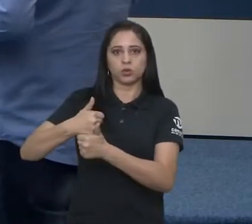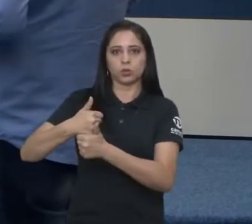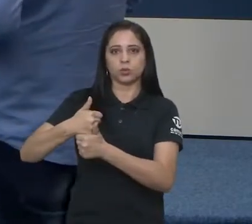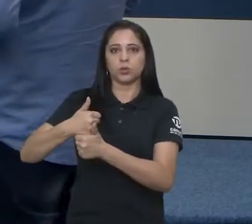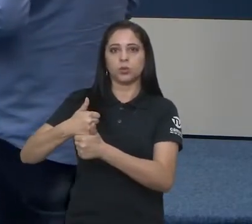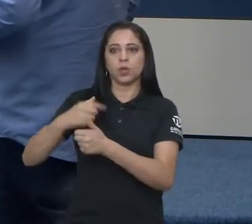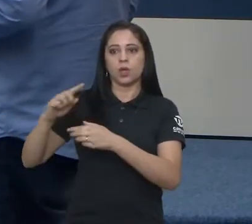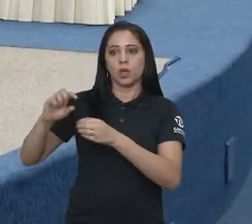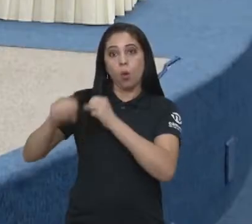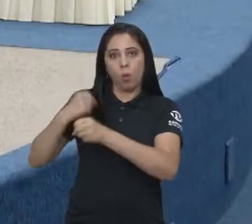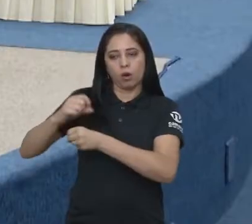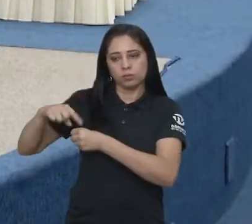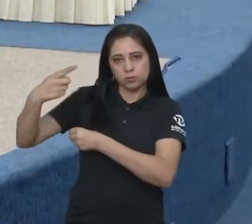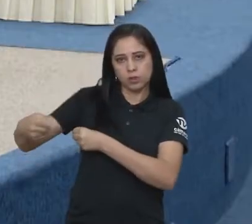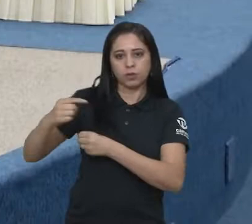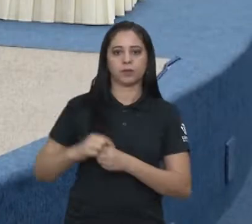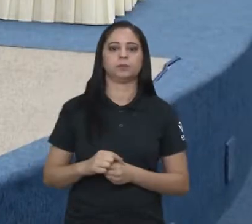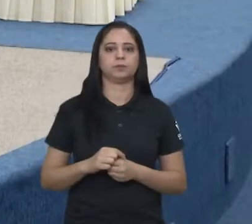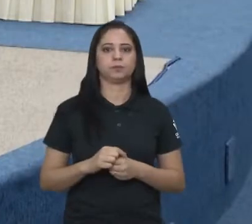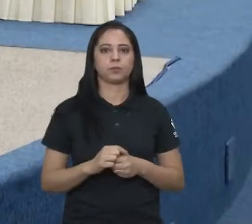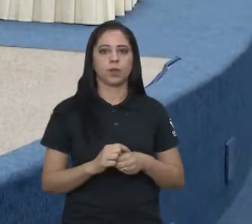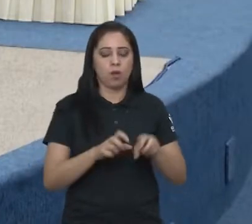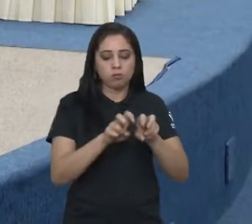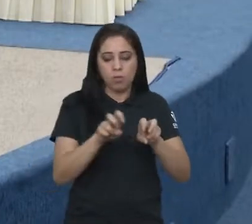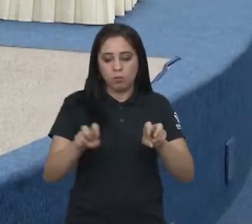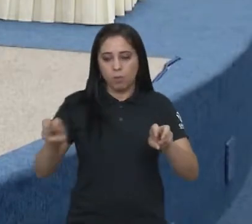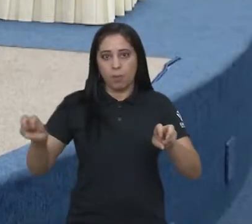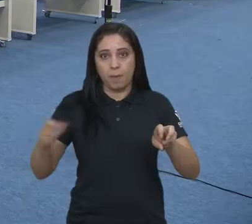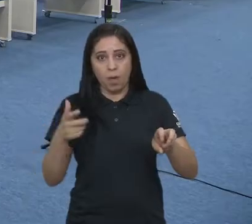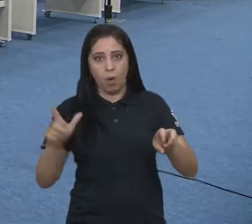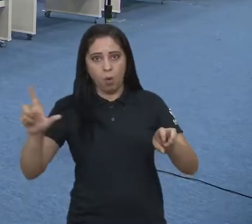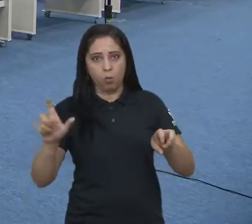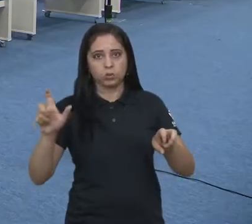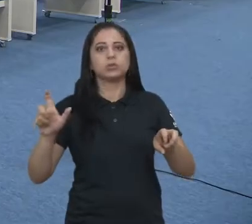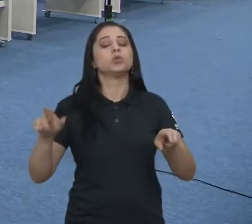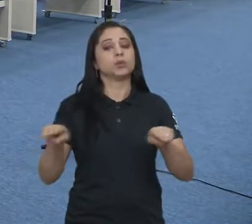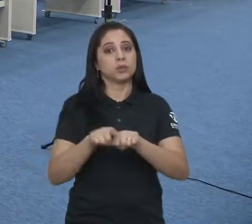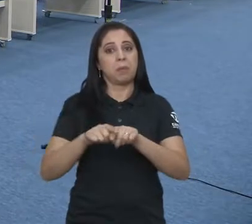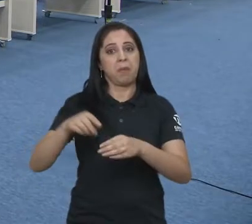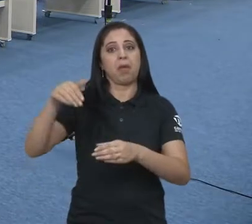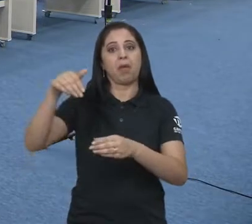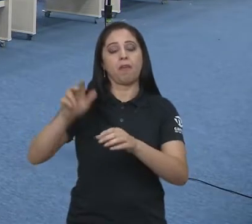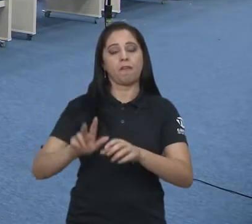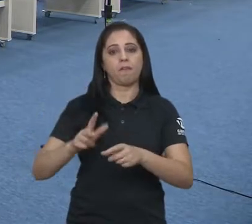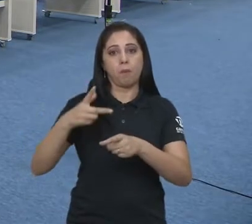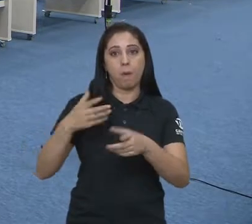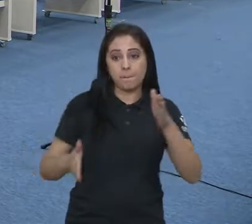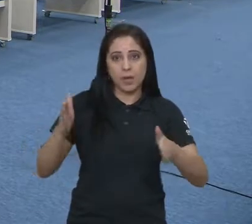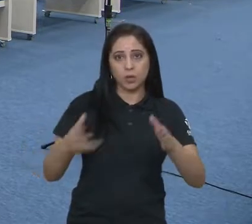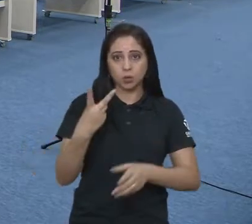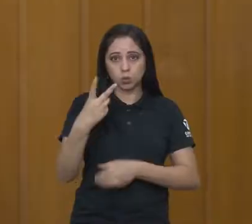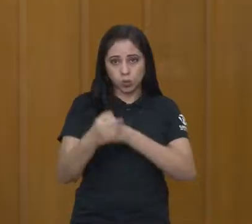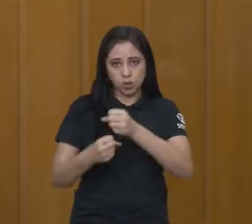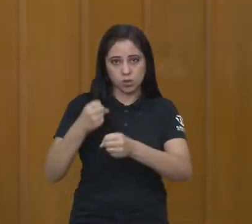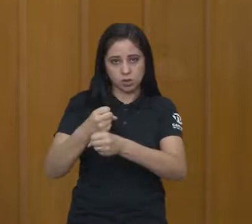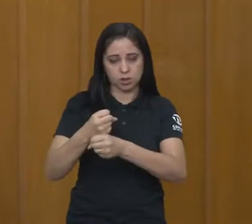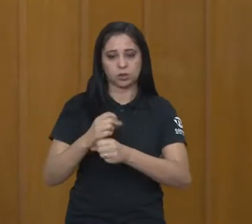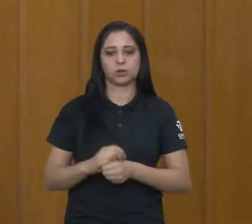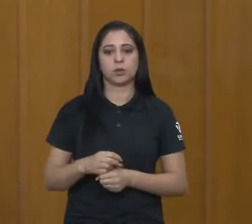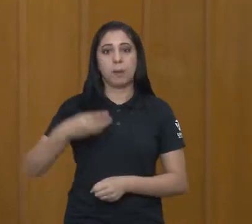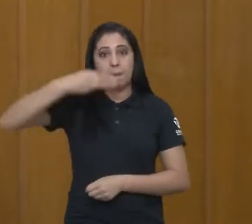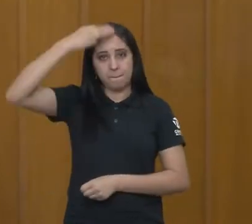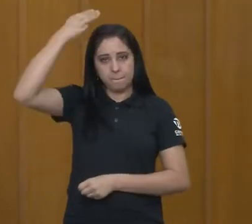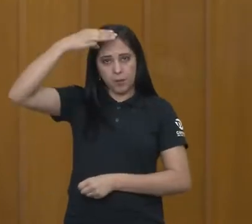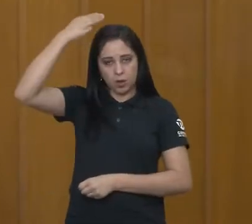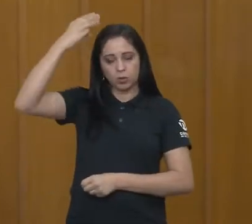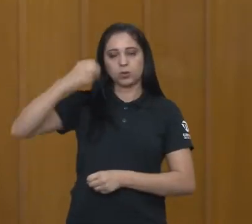partir do próximo ano. Os demais membros da mesa diretora também foram eleitos para um mandato de 2 anos. Milton